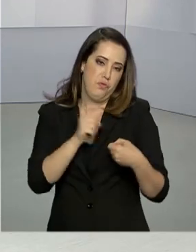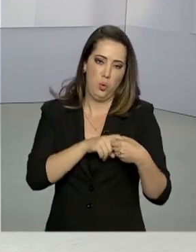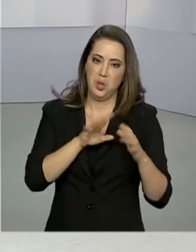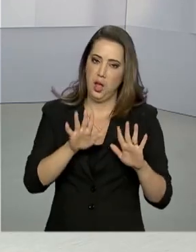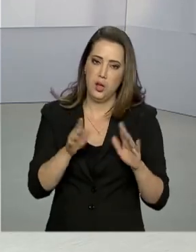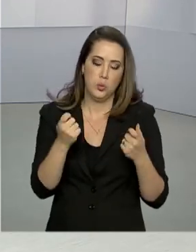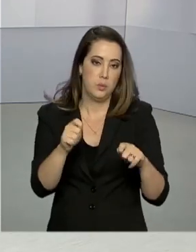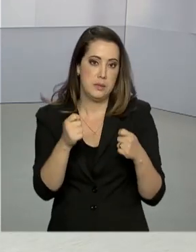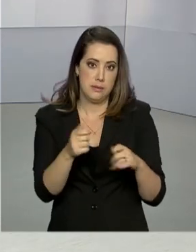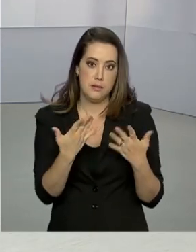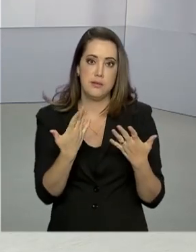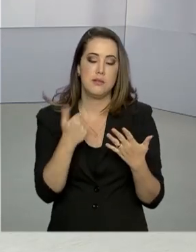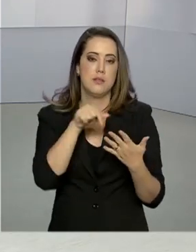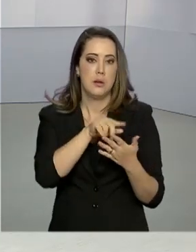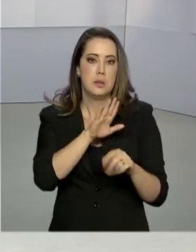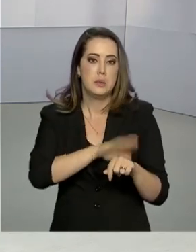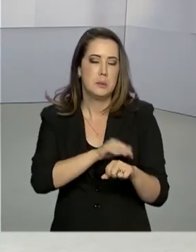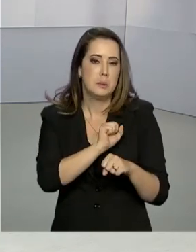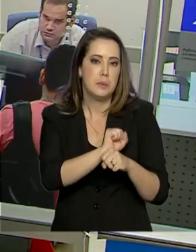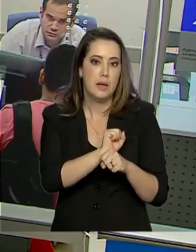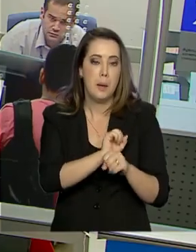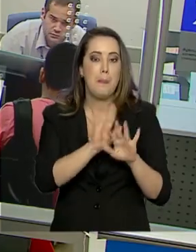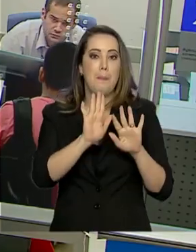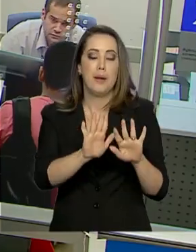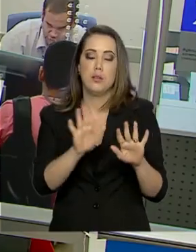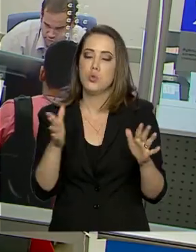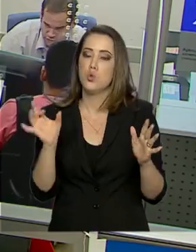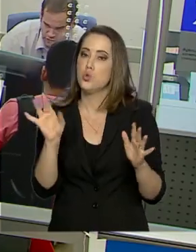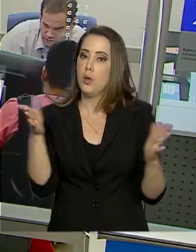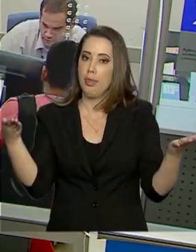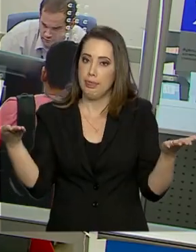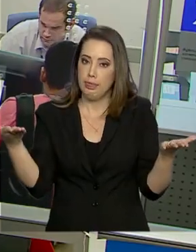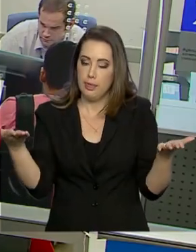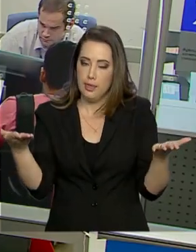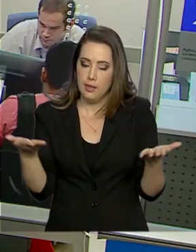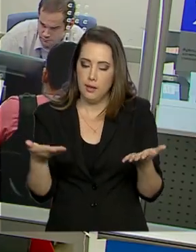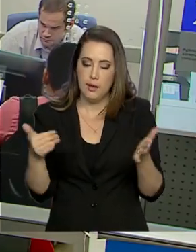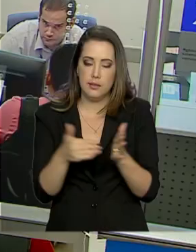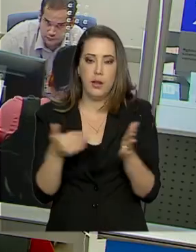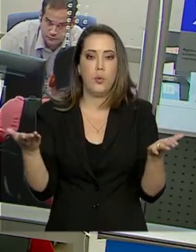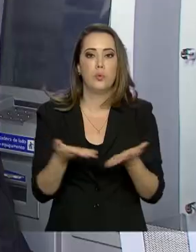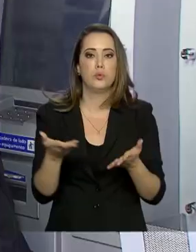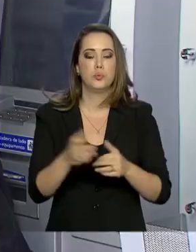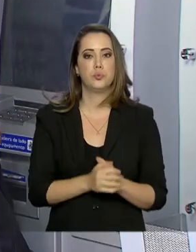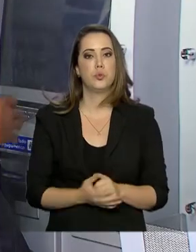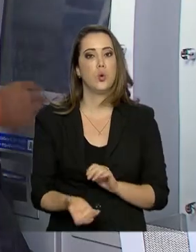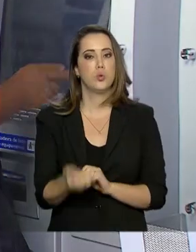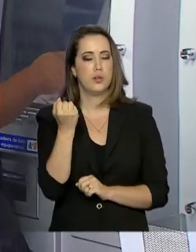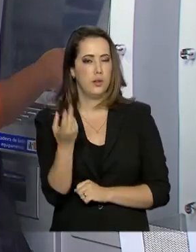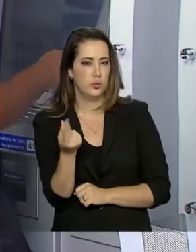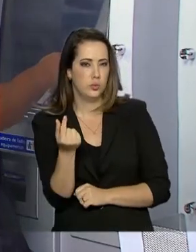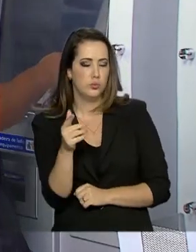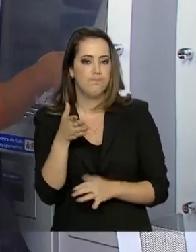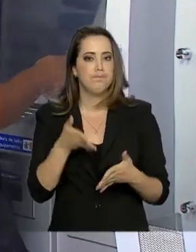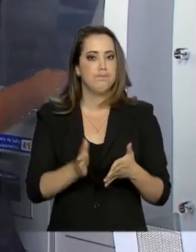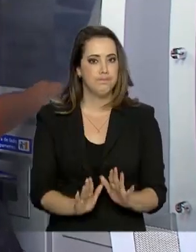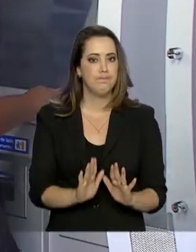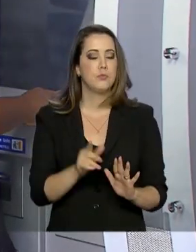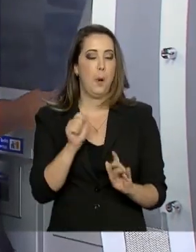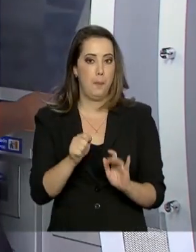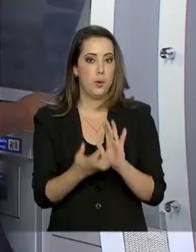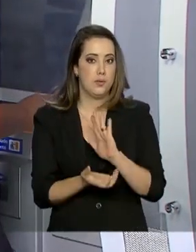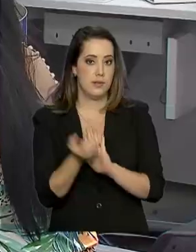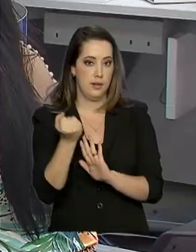carência, mas somente até hoje. O saque aniversário é quando o trabalhador pode retirar parte do